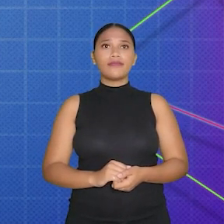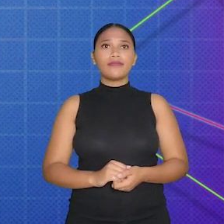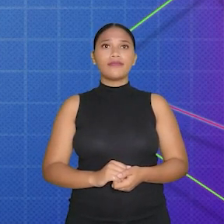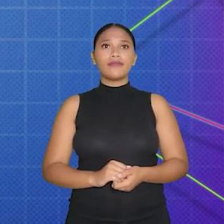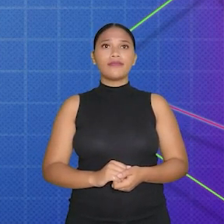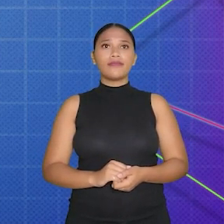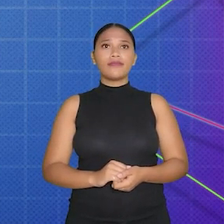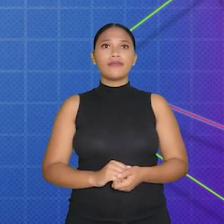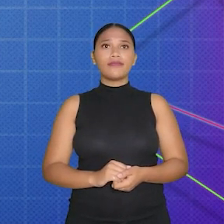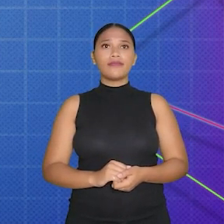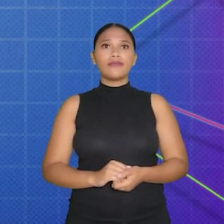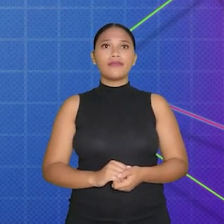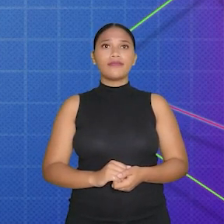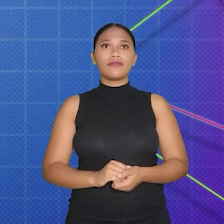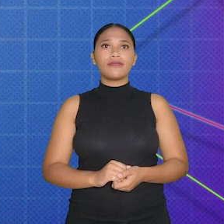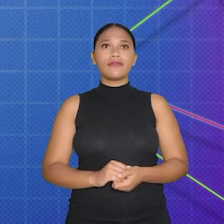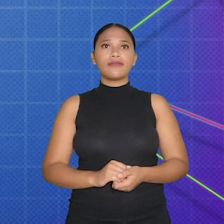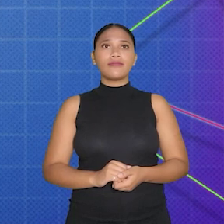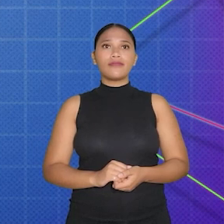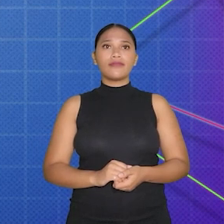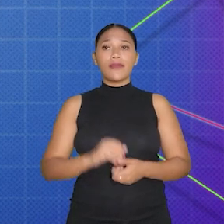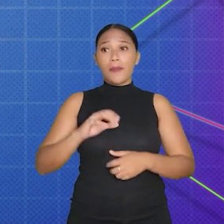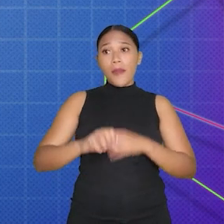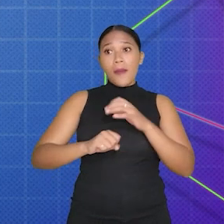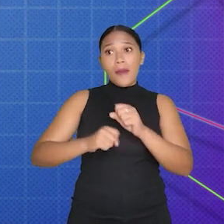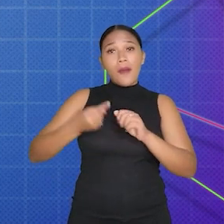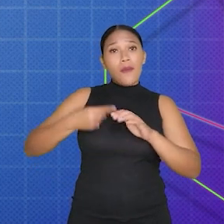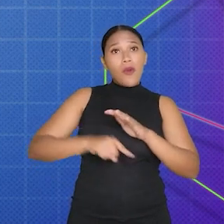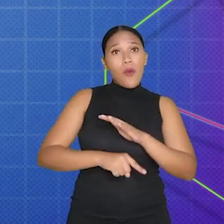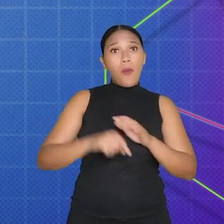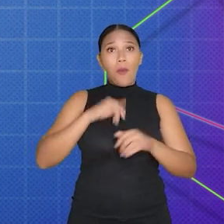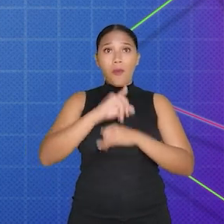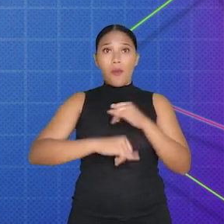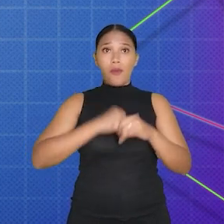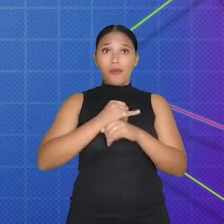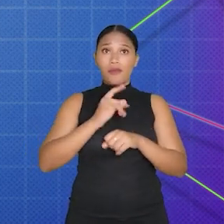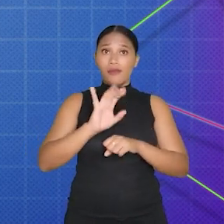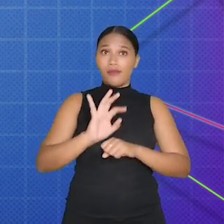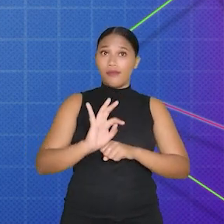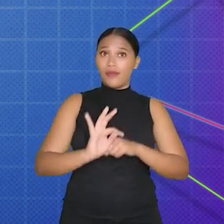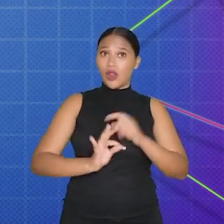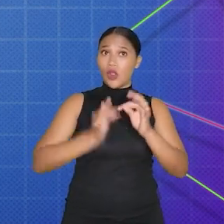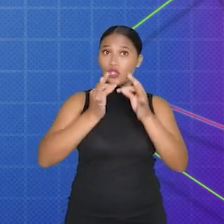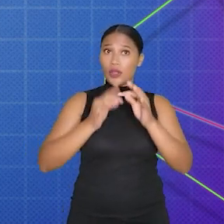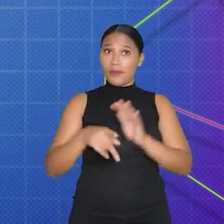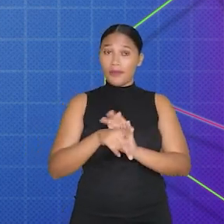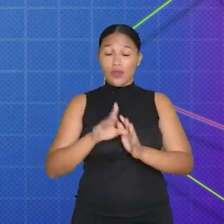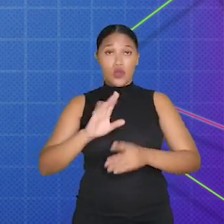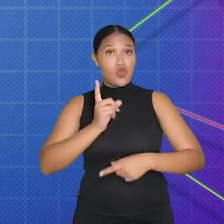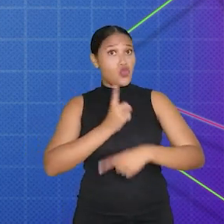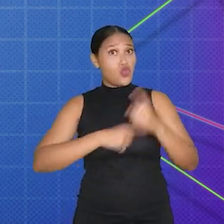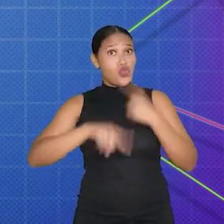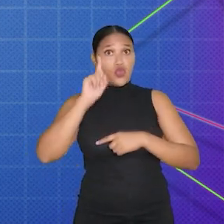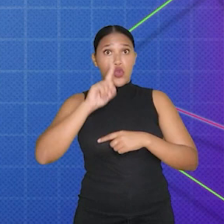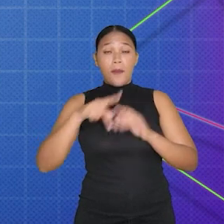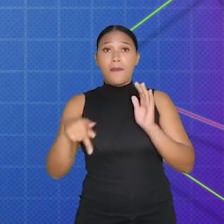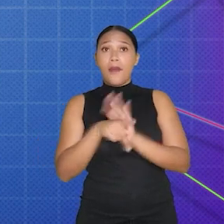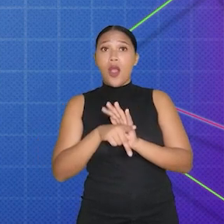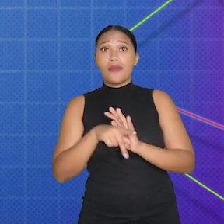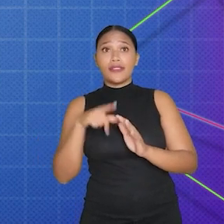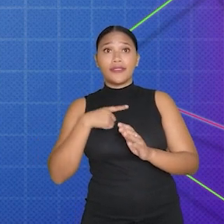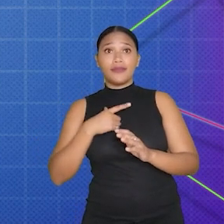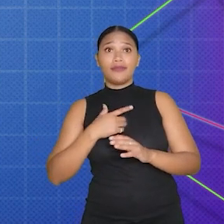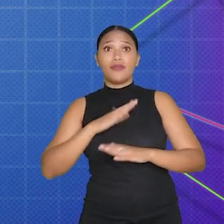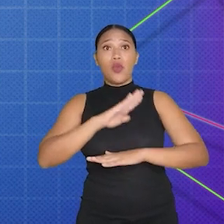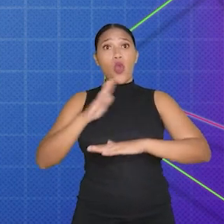sonoro referente aos tópicos que a professora está citando. Explorando a internet. A internet é uma das tecnologias mais revolucionárias